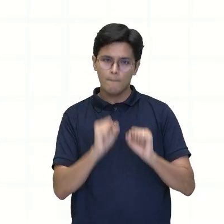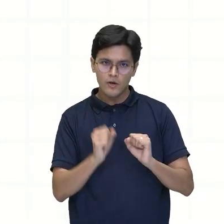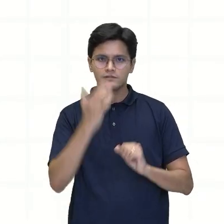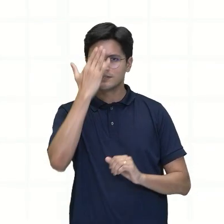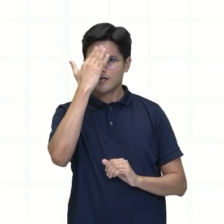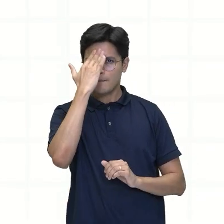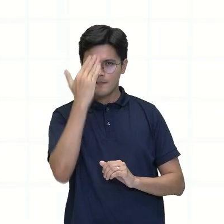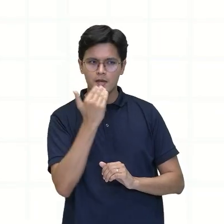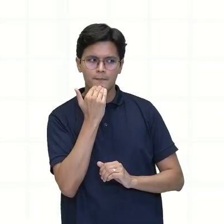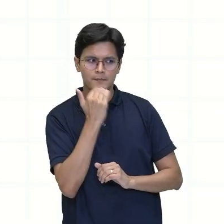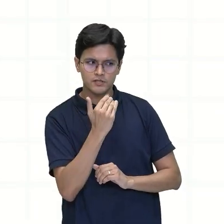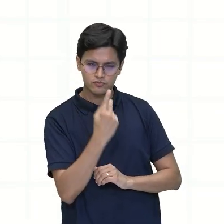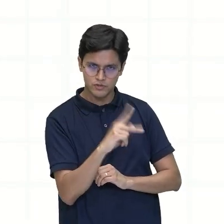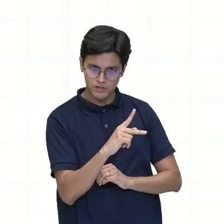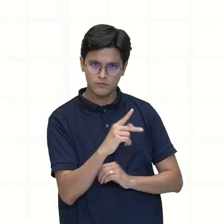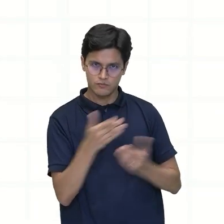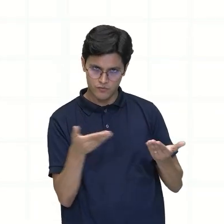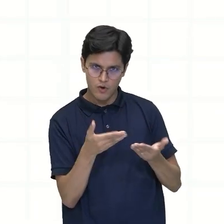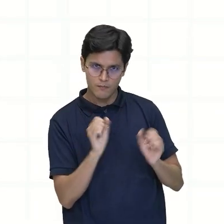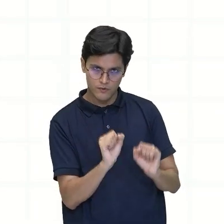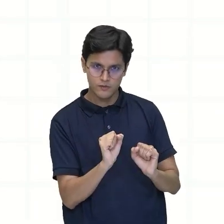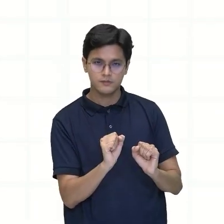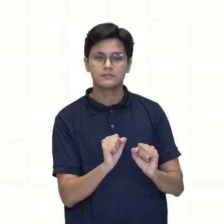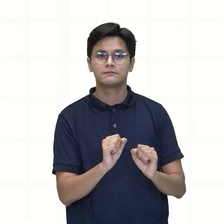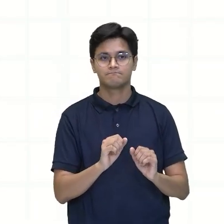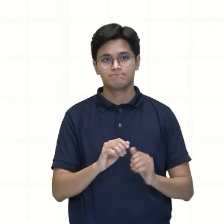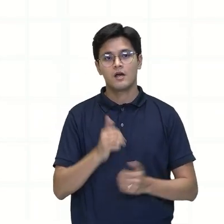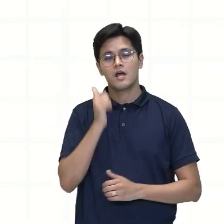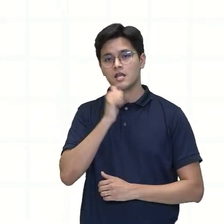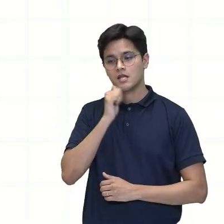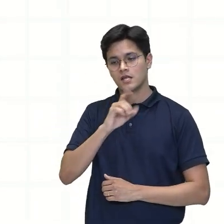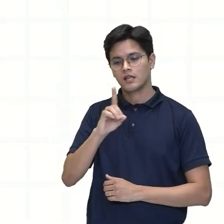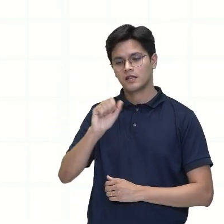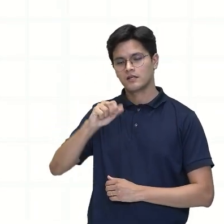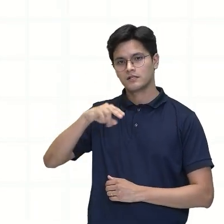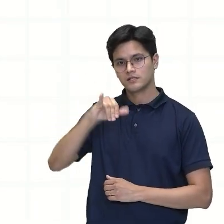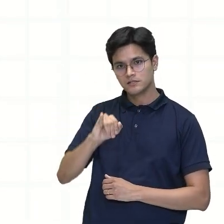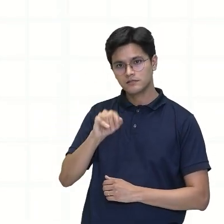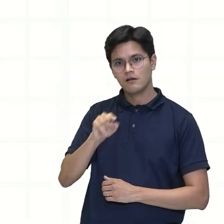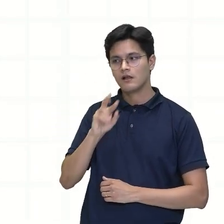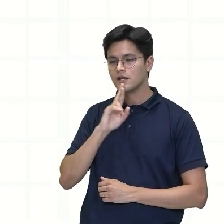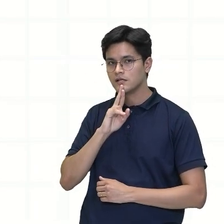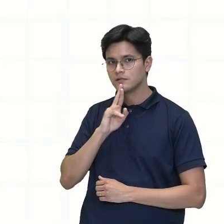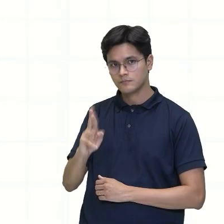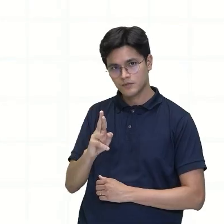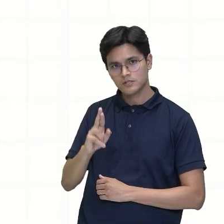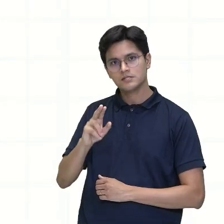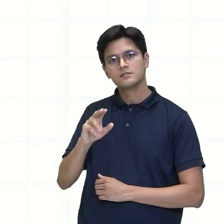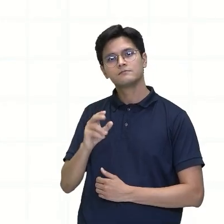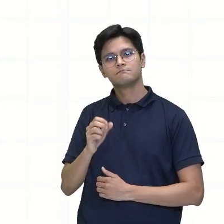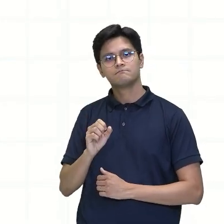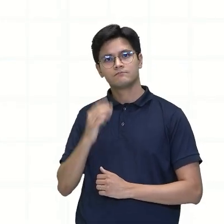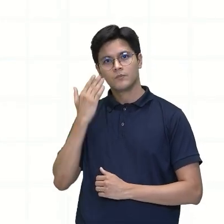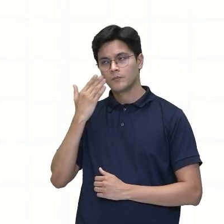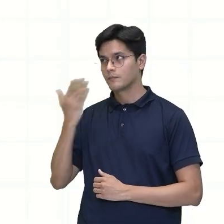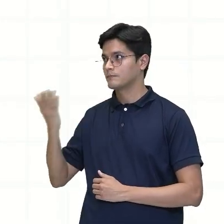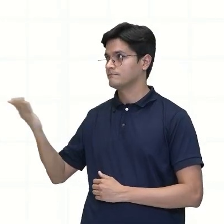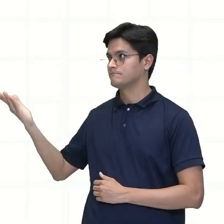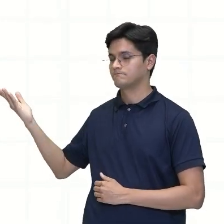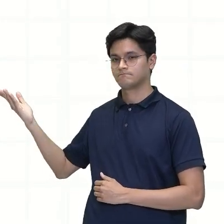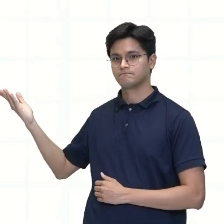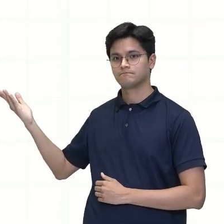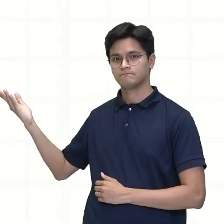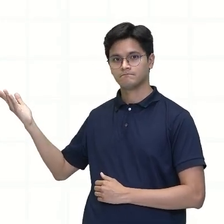agora? Daí a Dani responde, yes, I want a pepperoni pizza. E aqui,